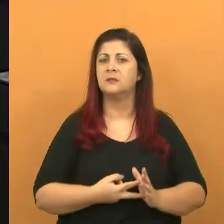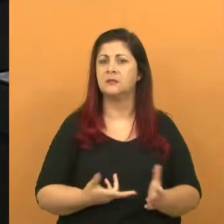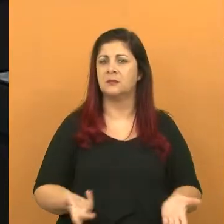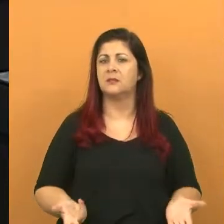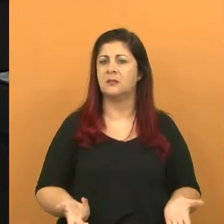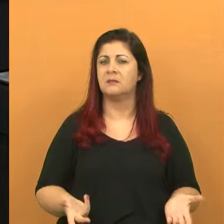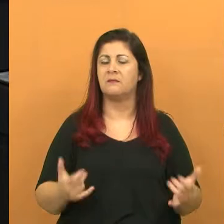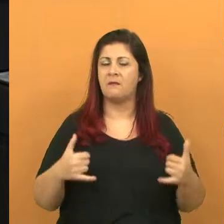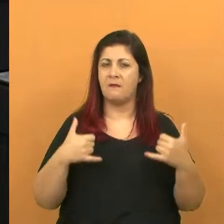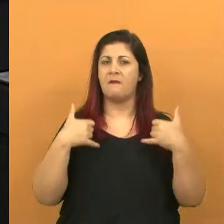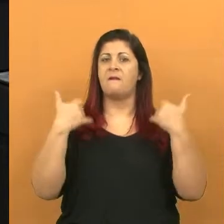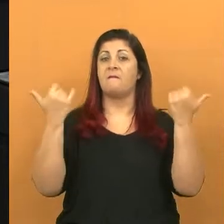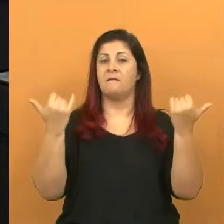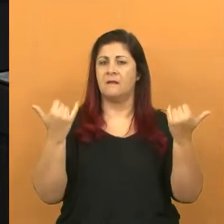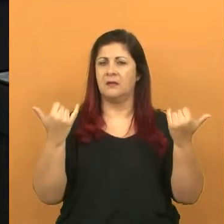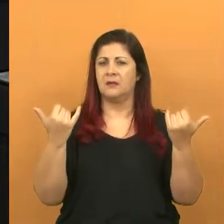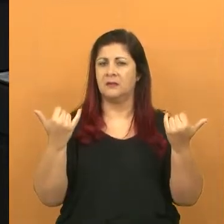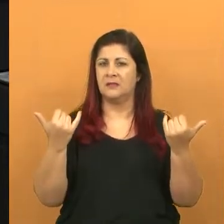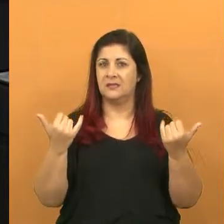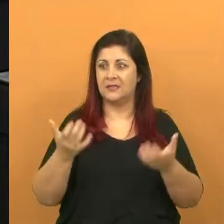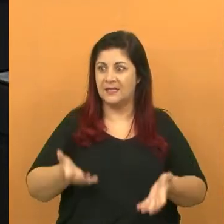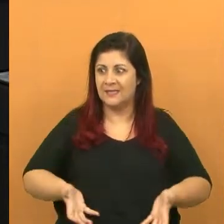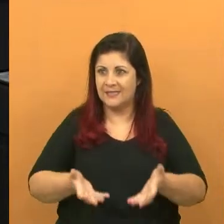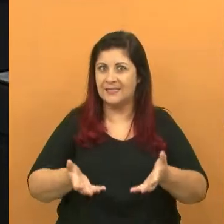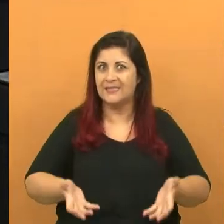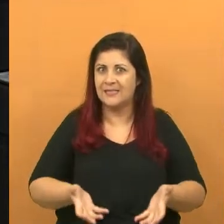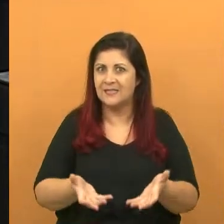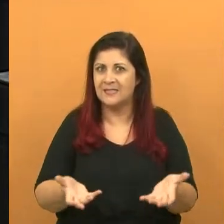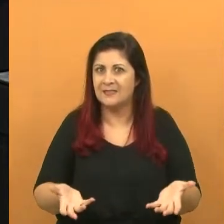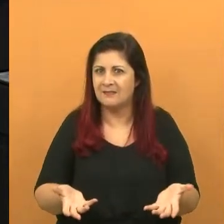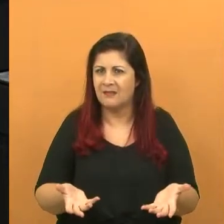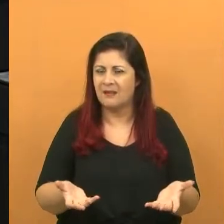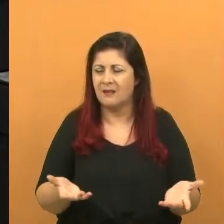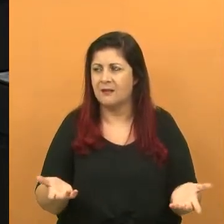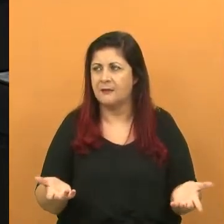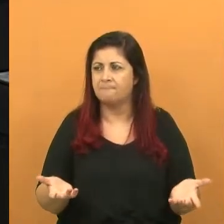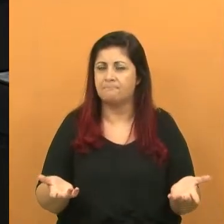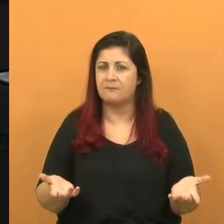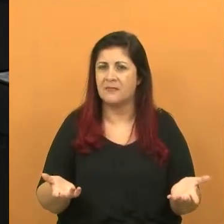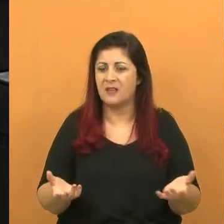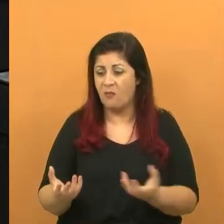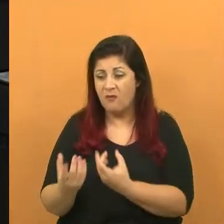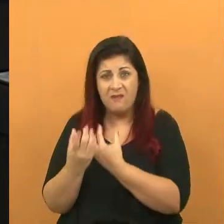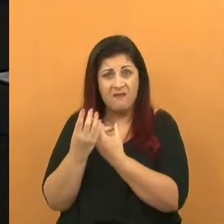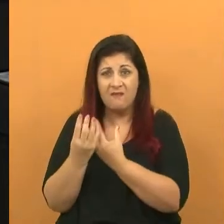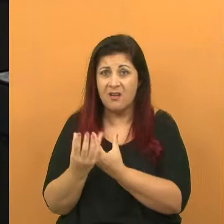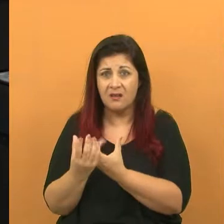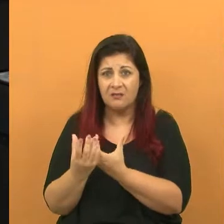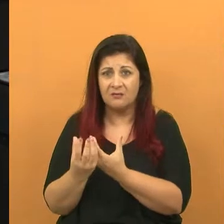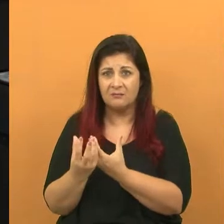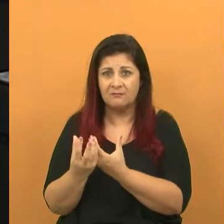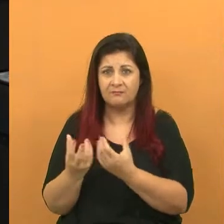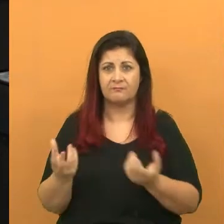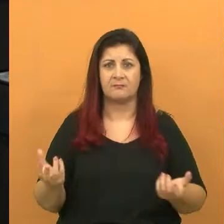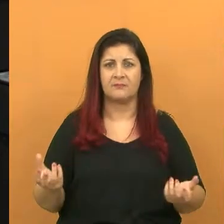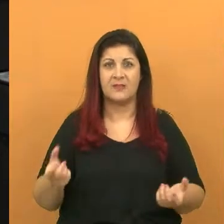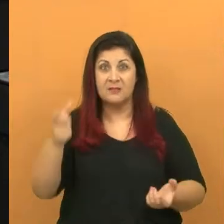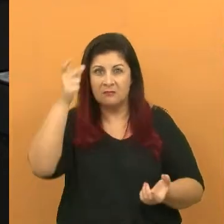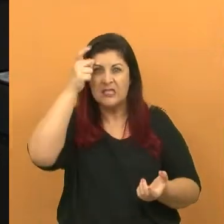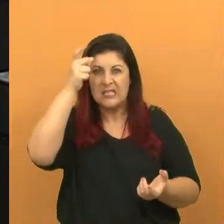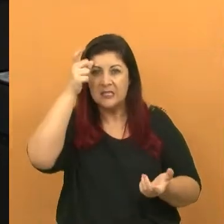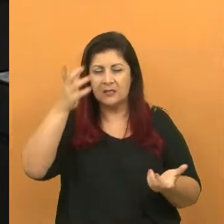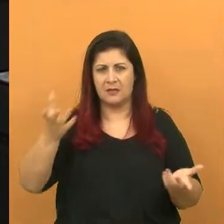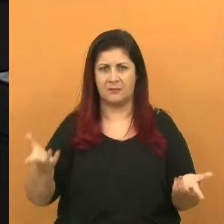esta festa que faz apologia eu diria assim, ao inferno, tá? Ao